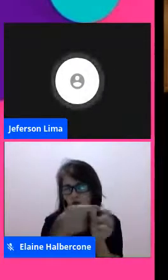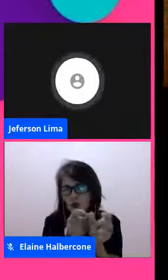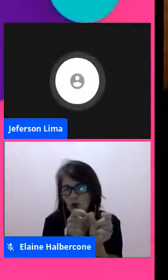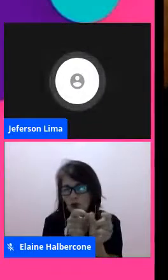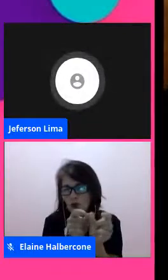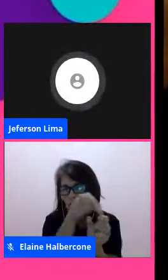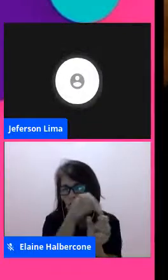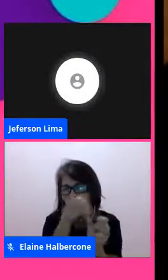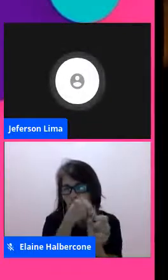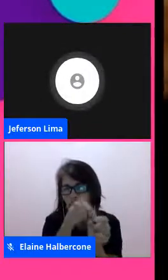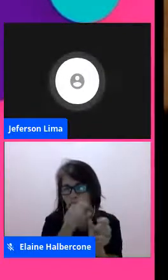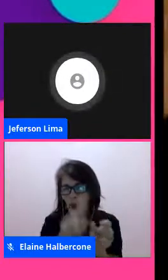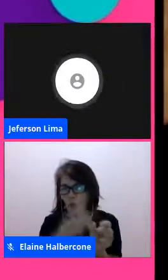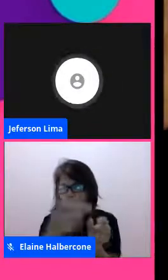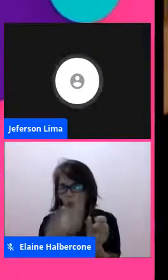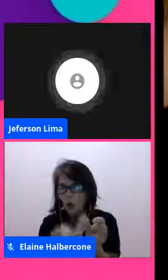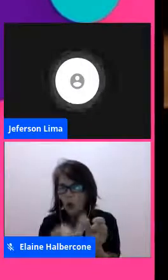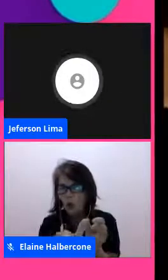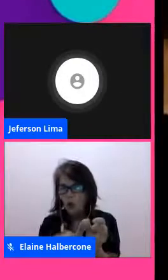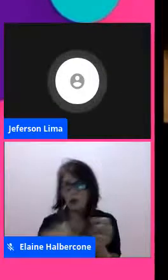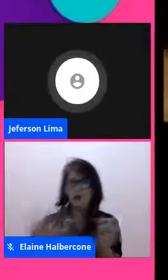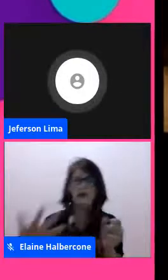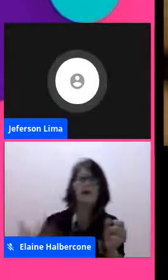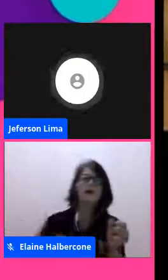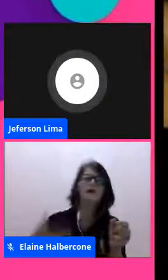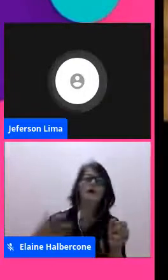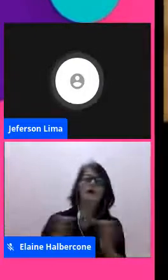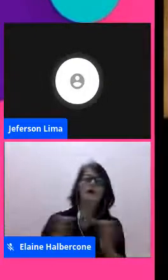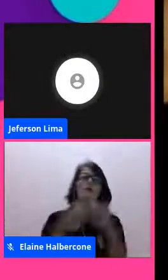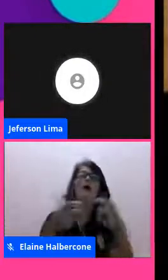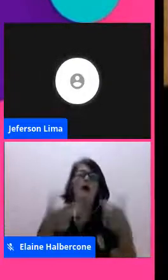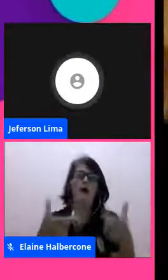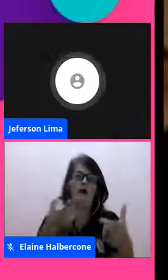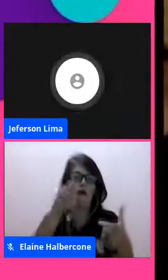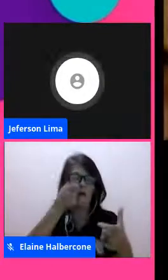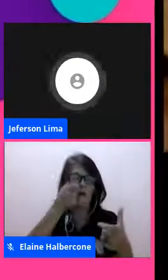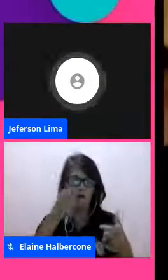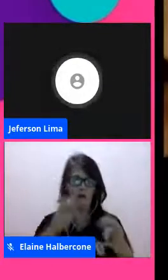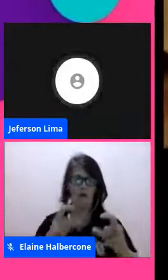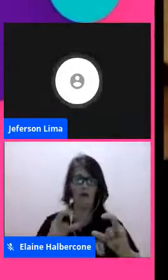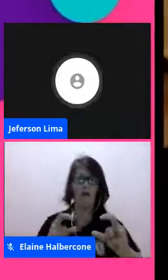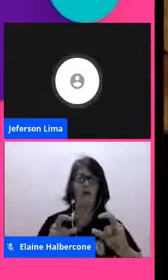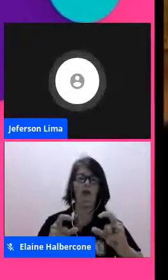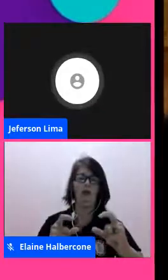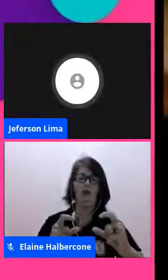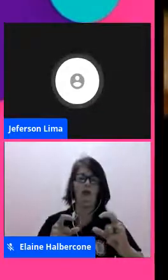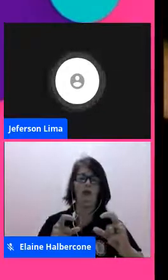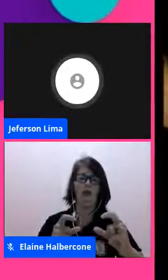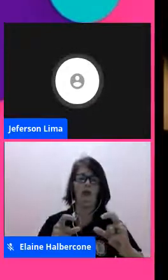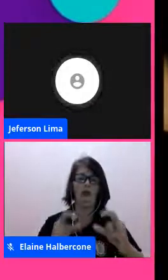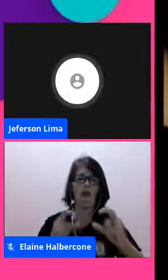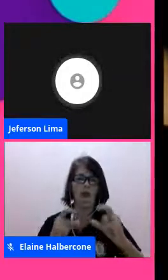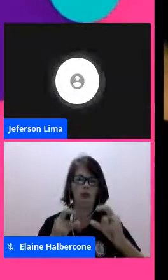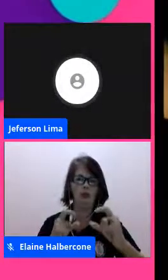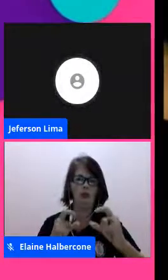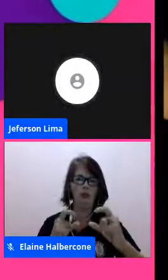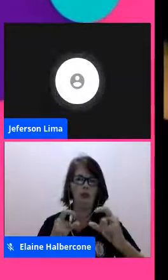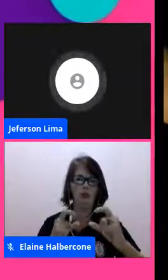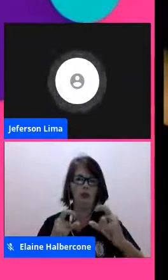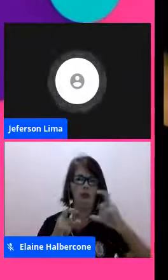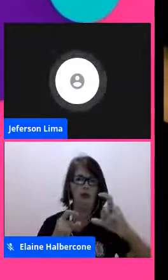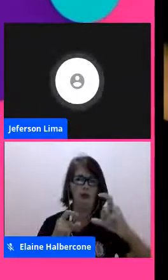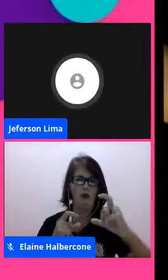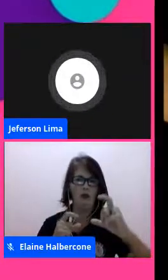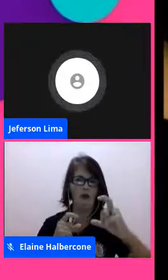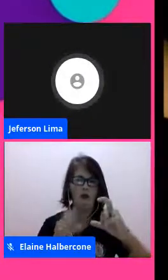àquele cara ali. Sim, apesar de que ele é um pouco maior, né? Se você olhar bem, né? Essa placa aqui ela parece bem maior, né? Mas esse carinha aqui ele tem